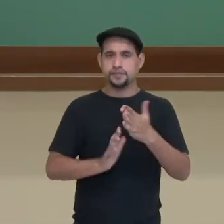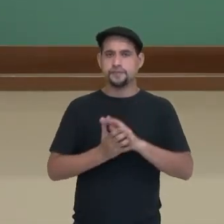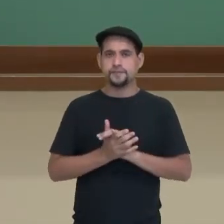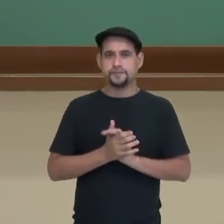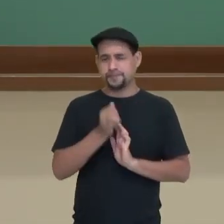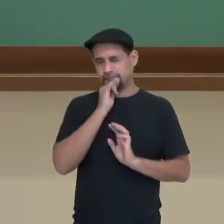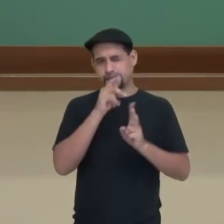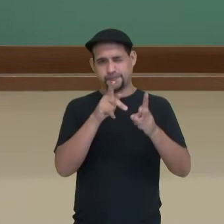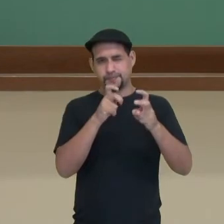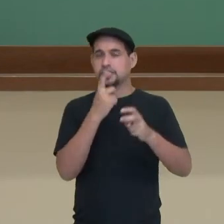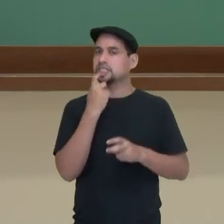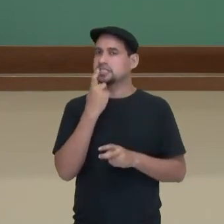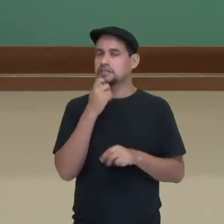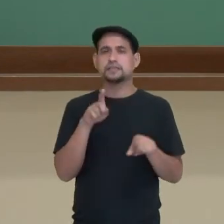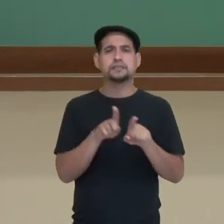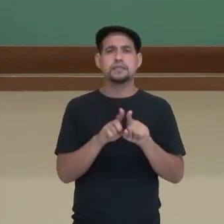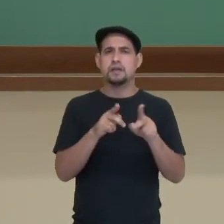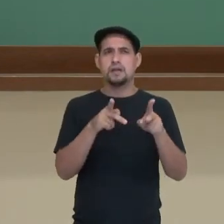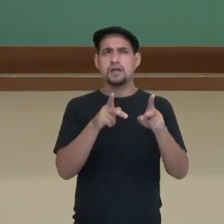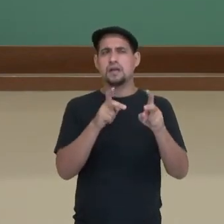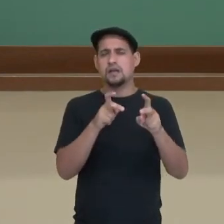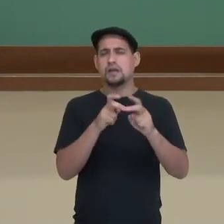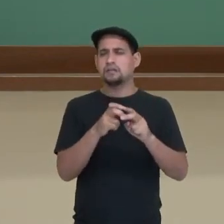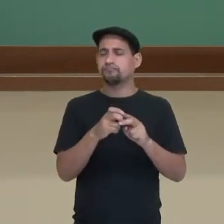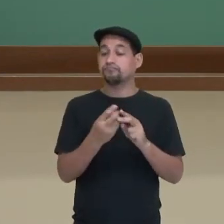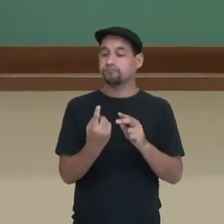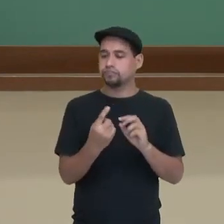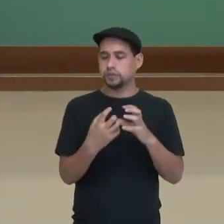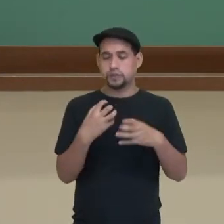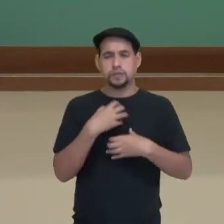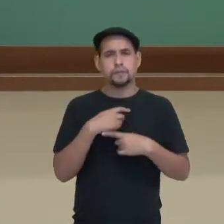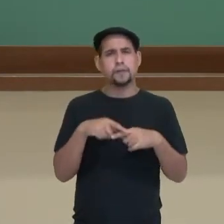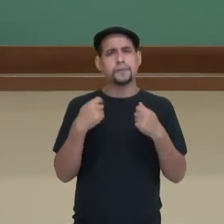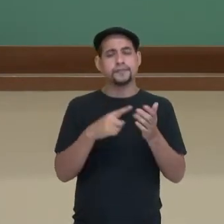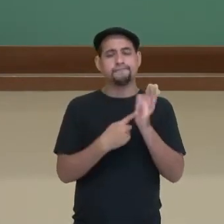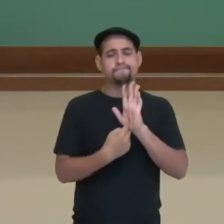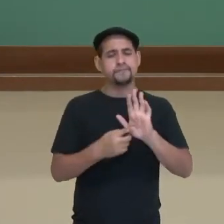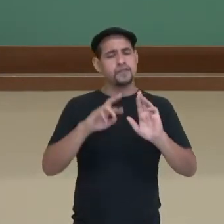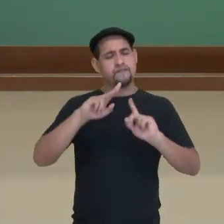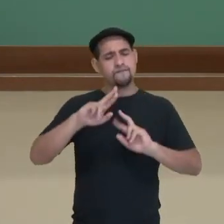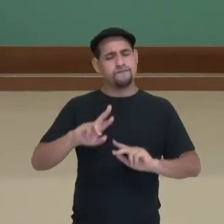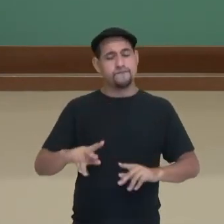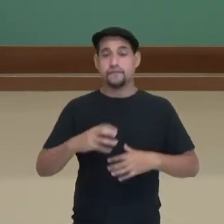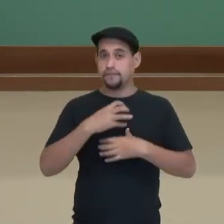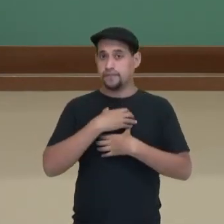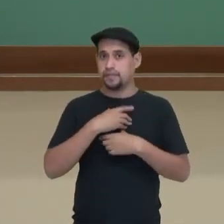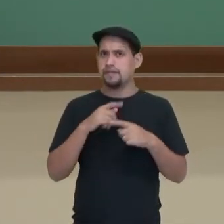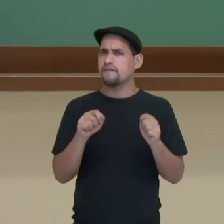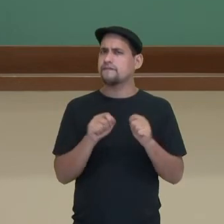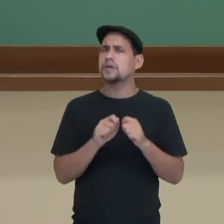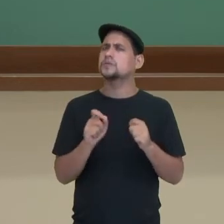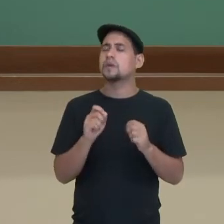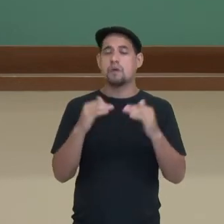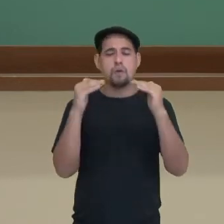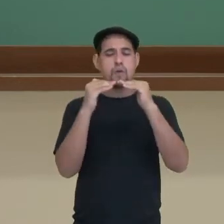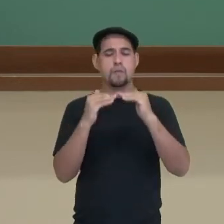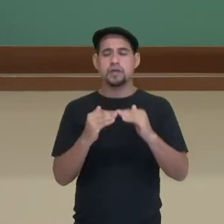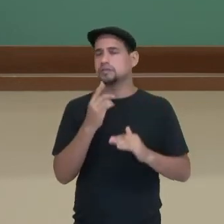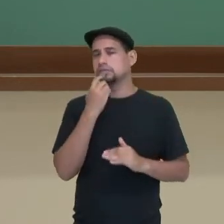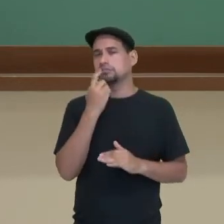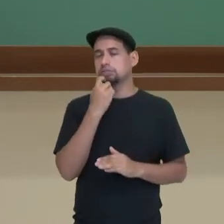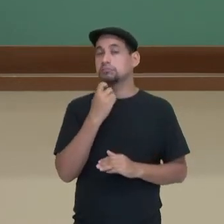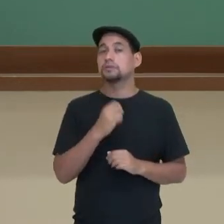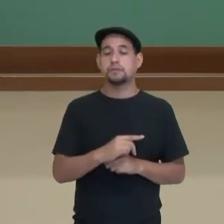Ao observar o sangue, sua aparência é homogênea, porém esse tecido apresenta vários componentes. Fazem parte do componente do sangue